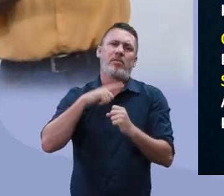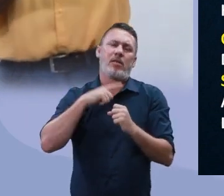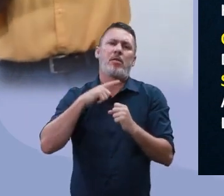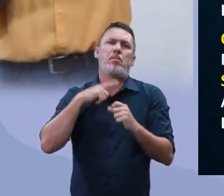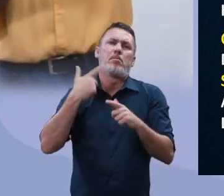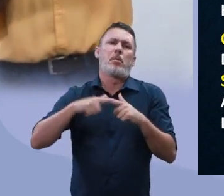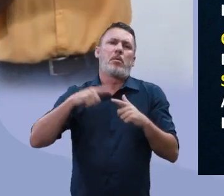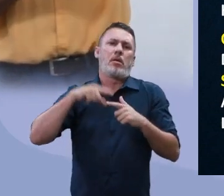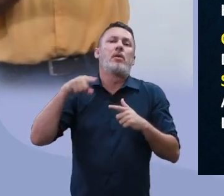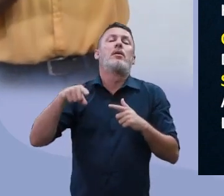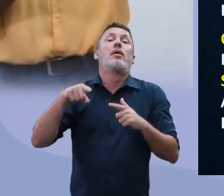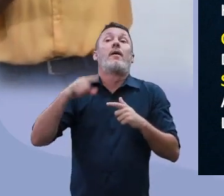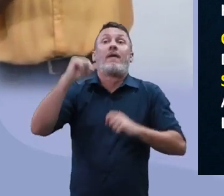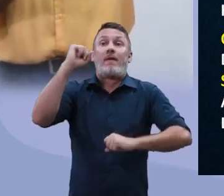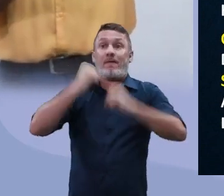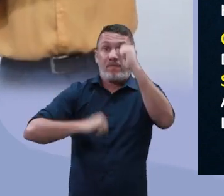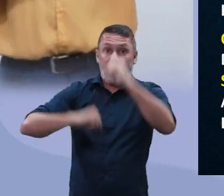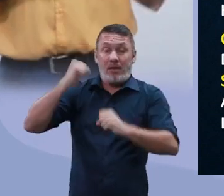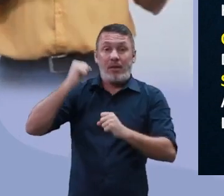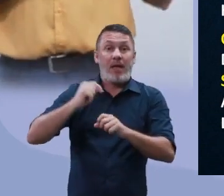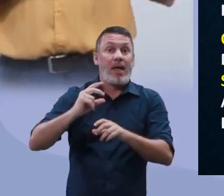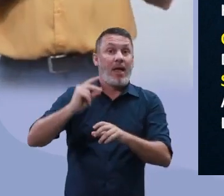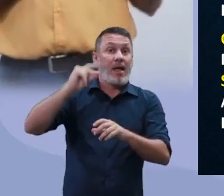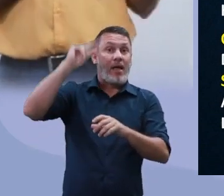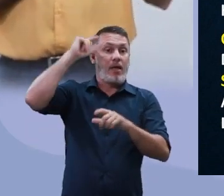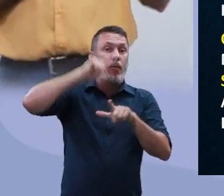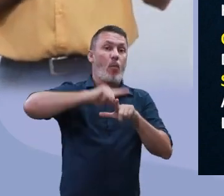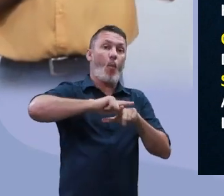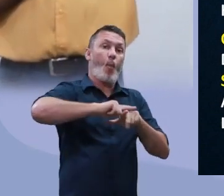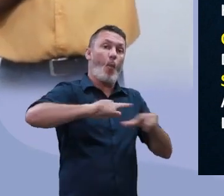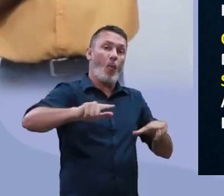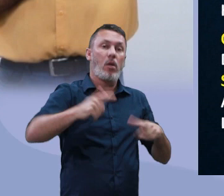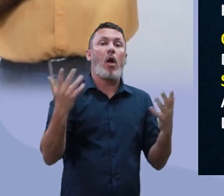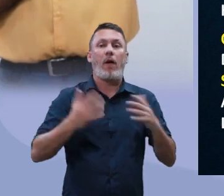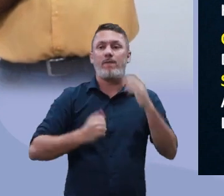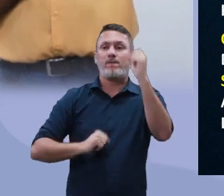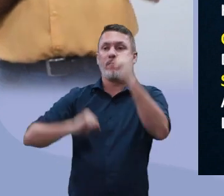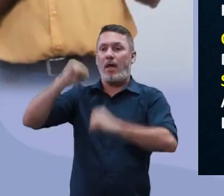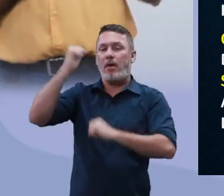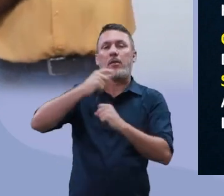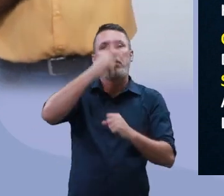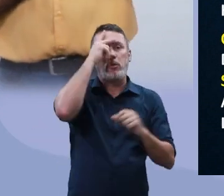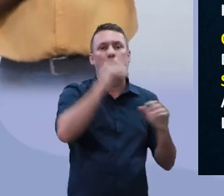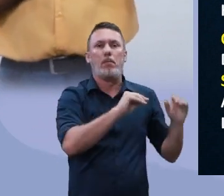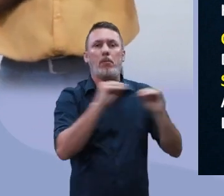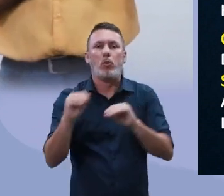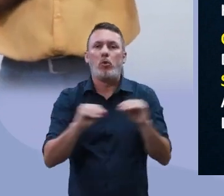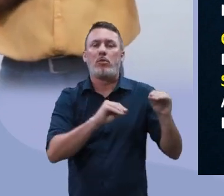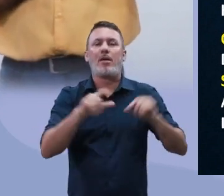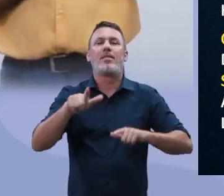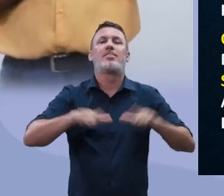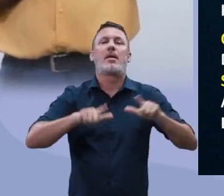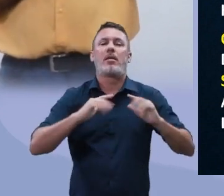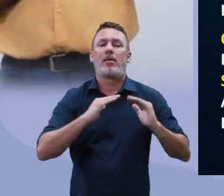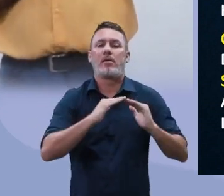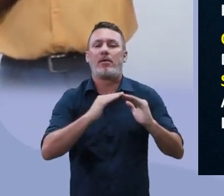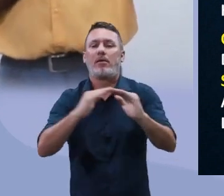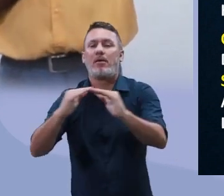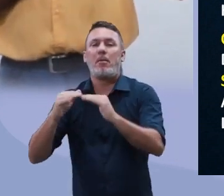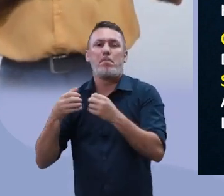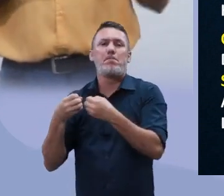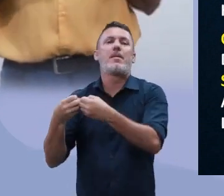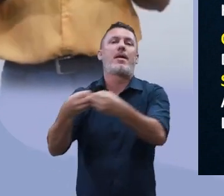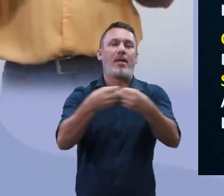seu entorno as cidades, aonde ali os trabalhadores dessa indústria acabaram ali por se instalar. Uma coisa que